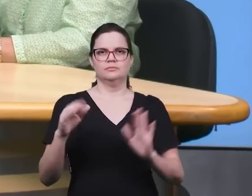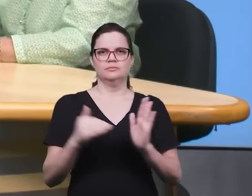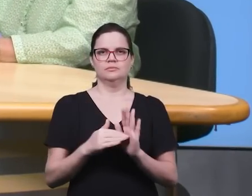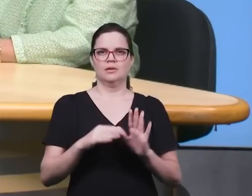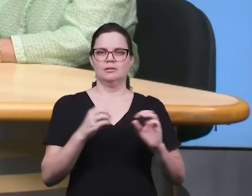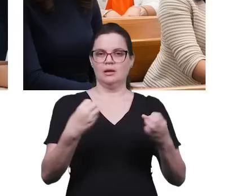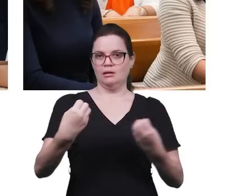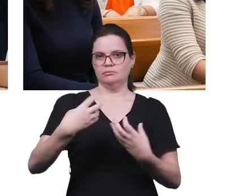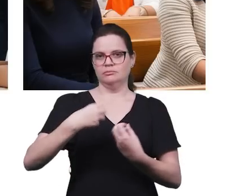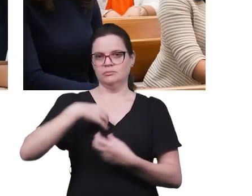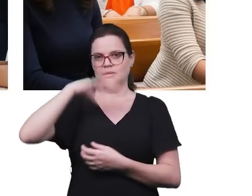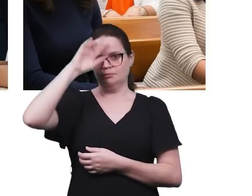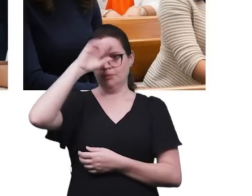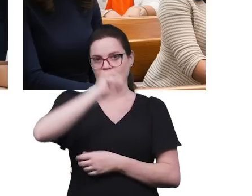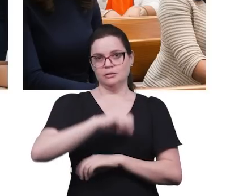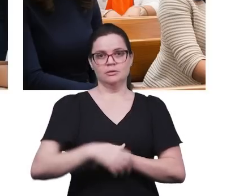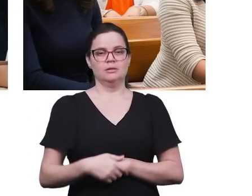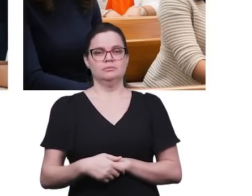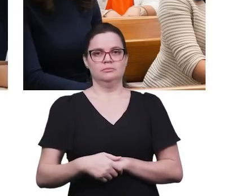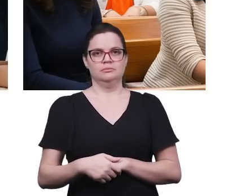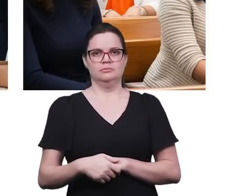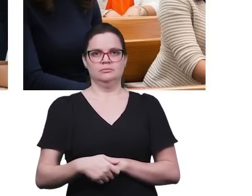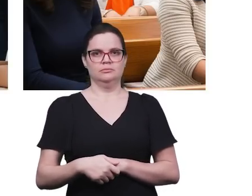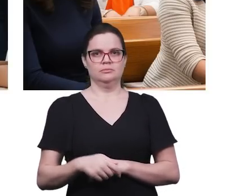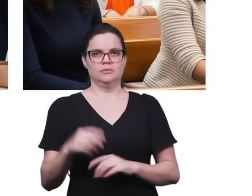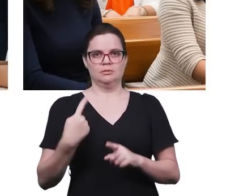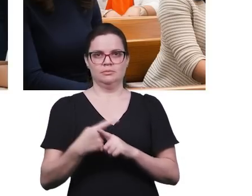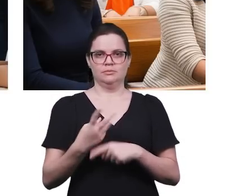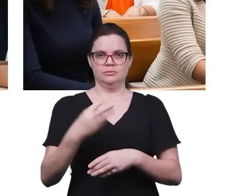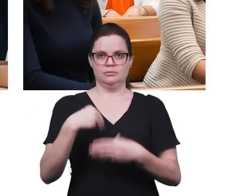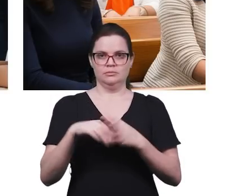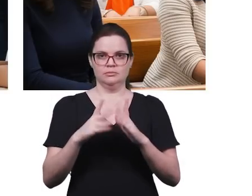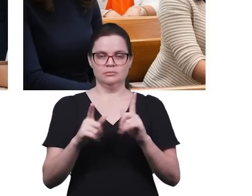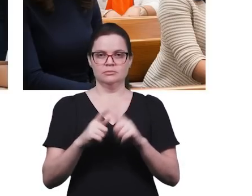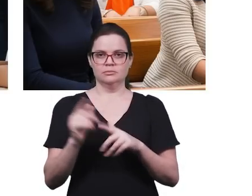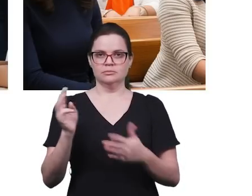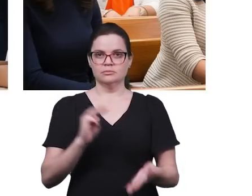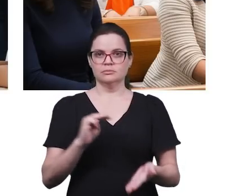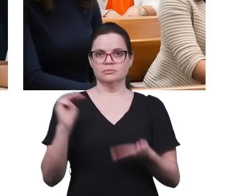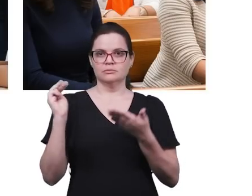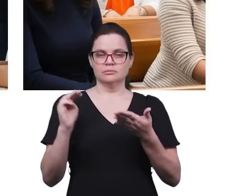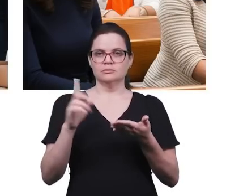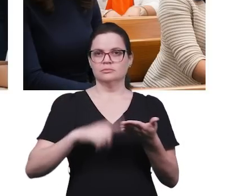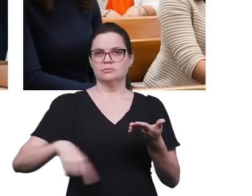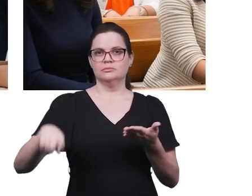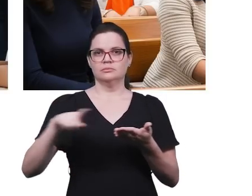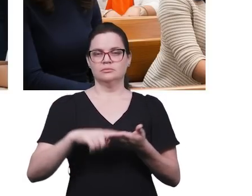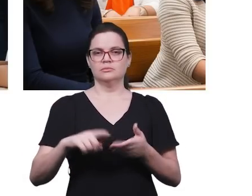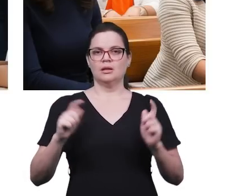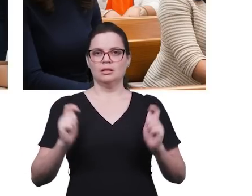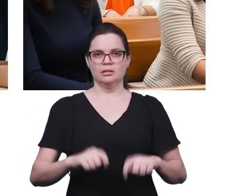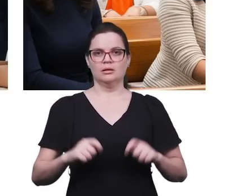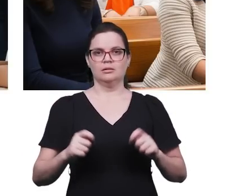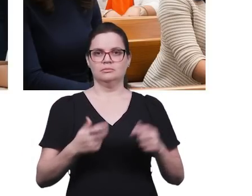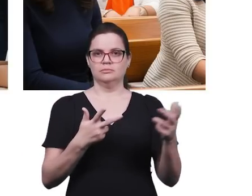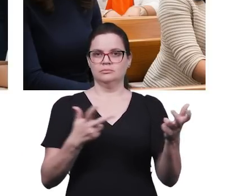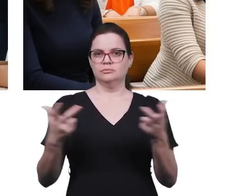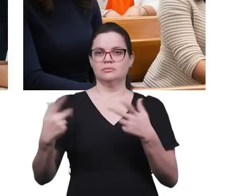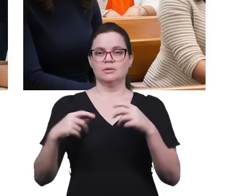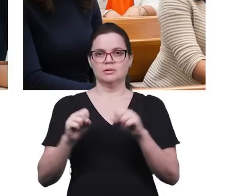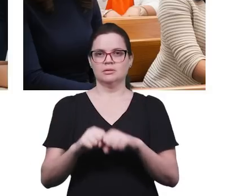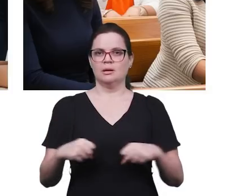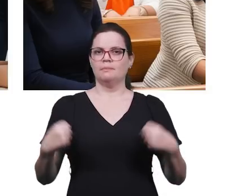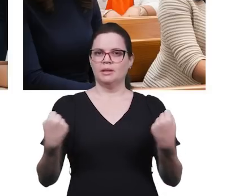E eduque-se. O que é eduque-se? Na igreja, né, na Igreja Cristã Maranata, nós podemos ver aí